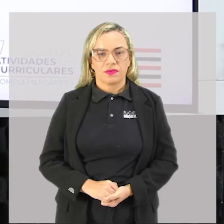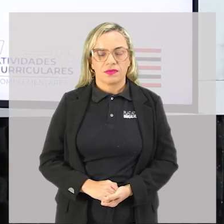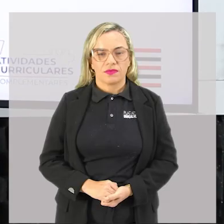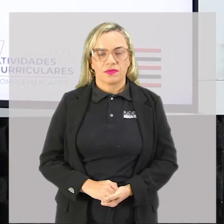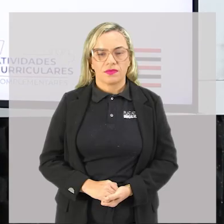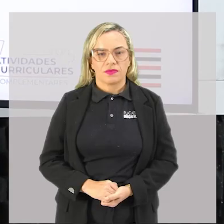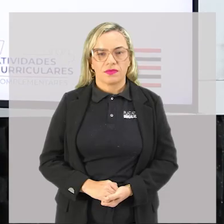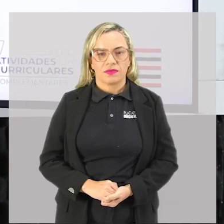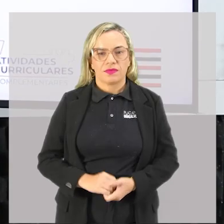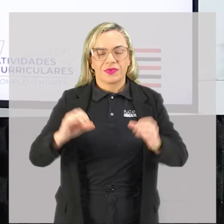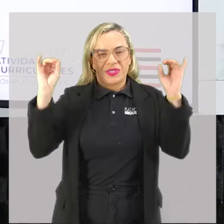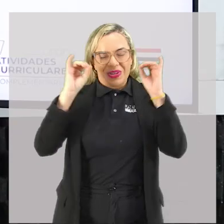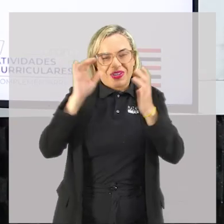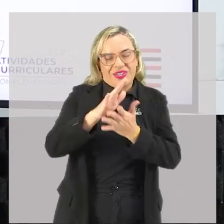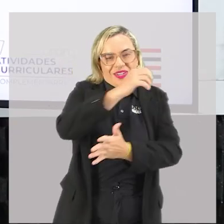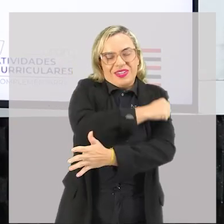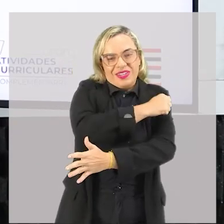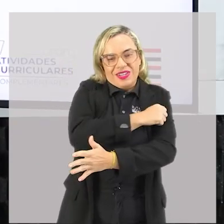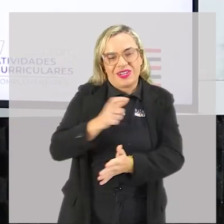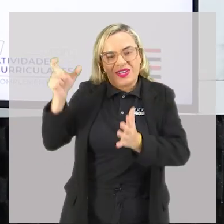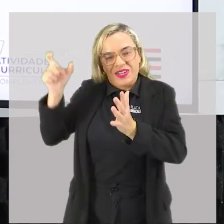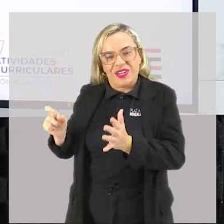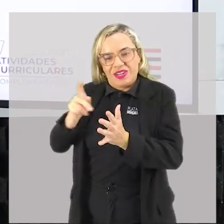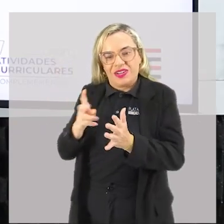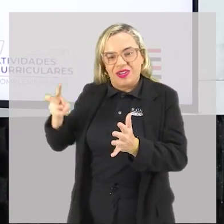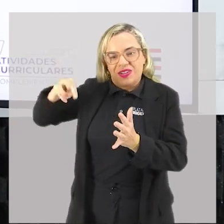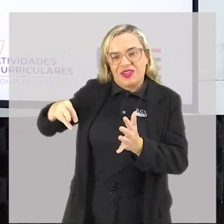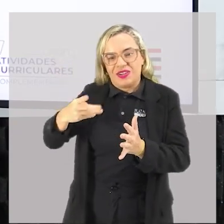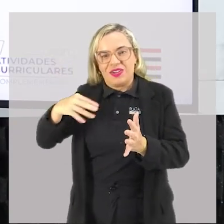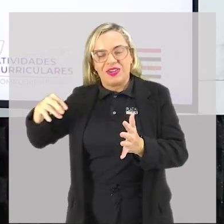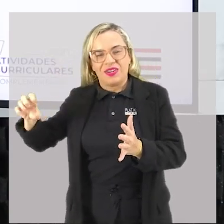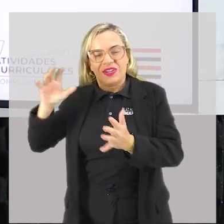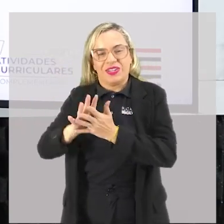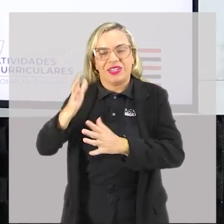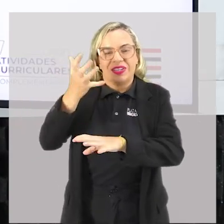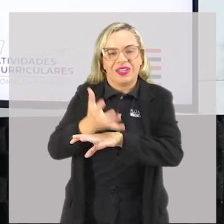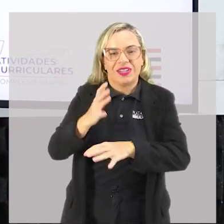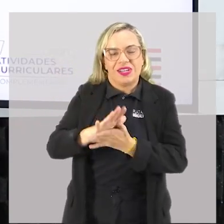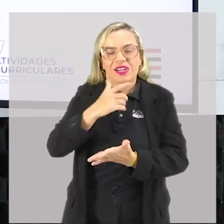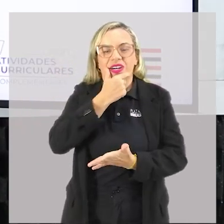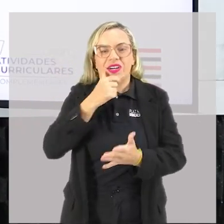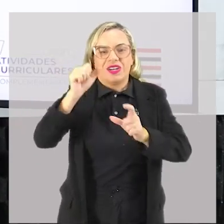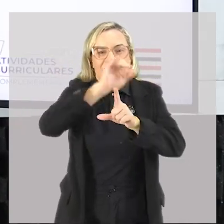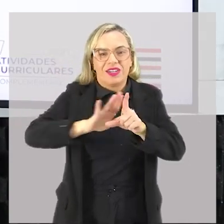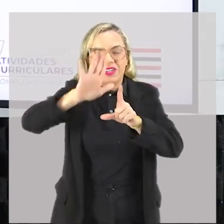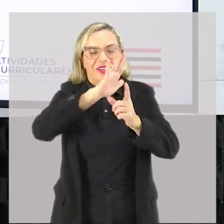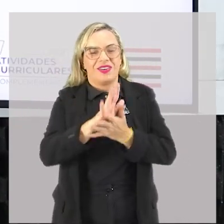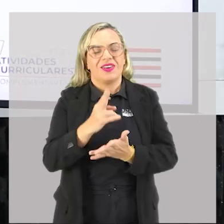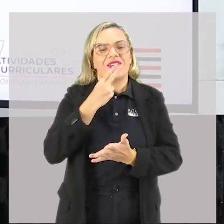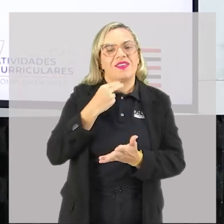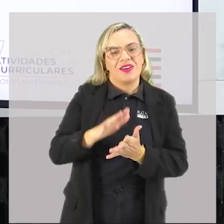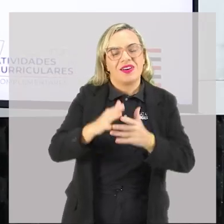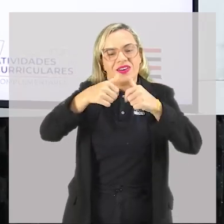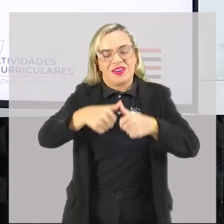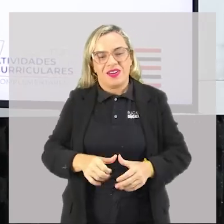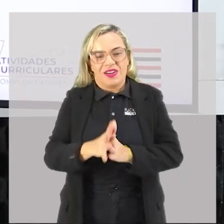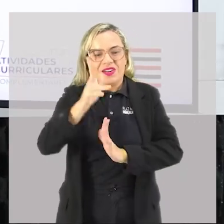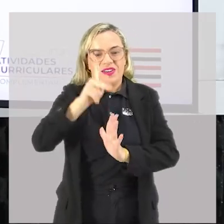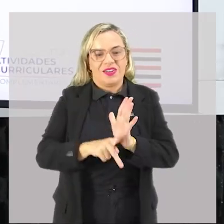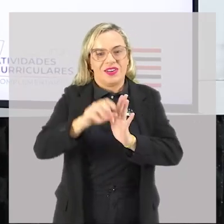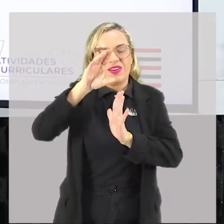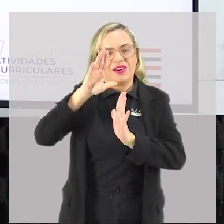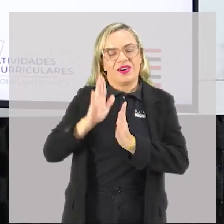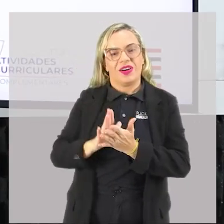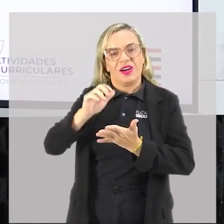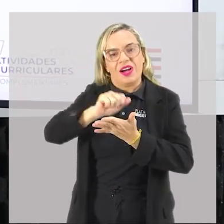Hello everybody! Olá pessoal, professora Michele de inglês, da plataforma Gonçalves Dias, aqui com vocês mais uma vez no projeto